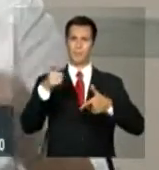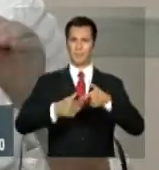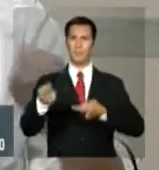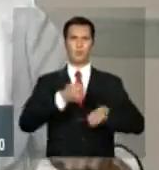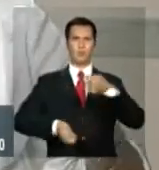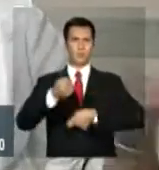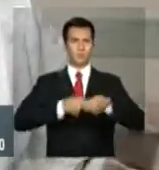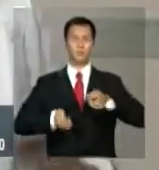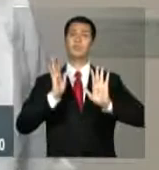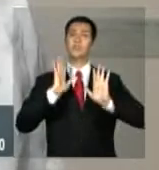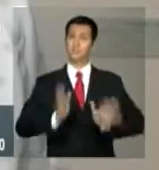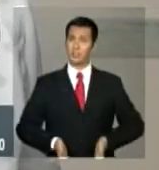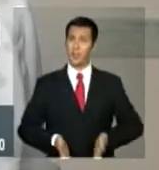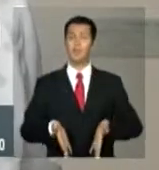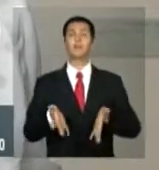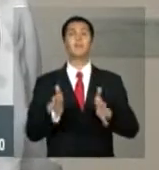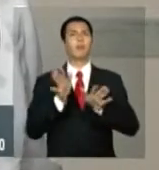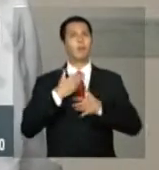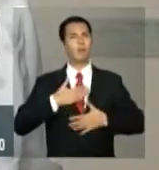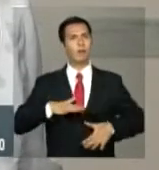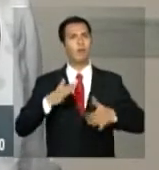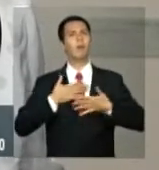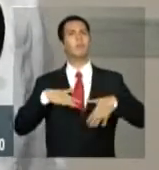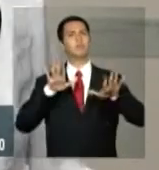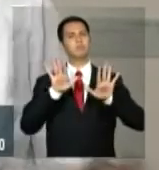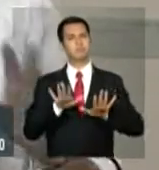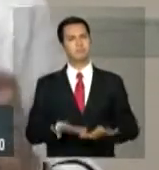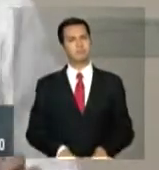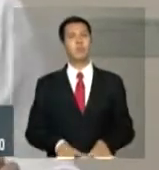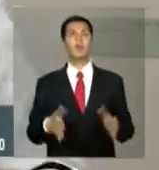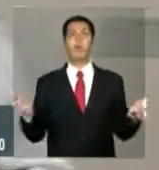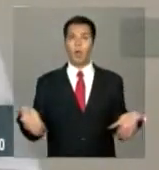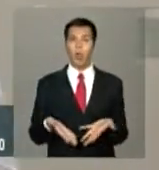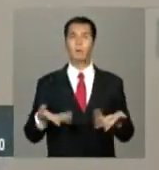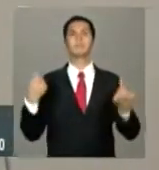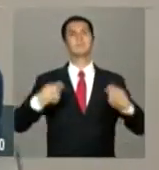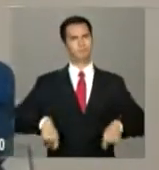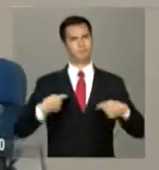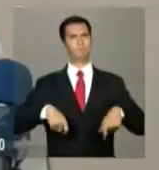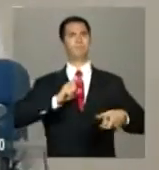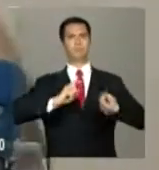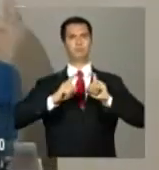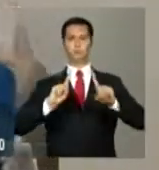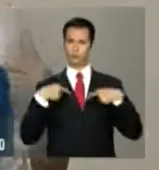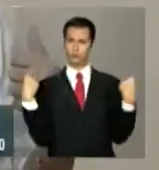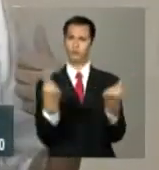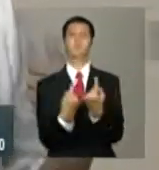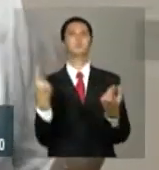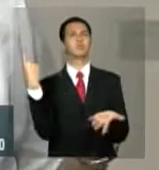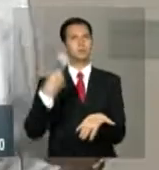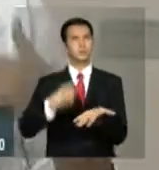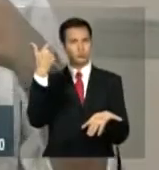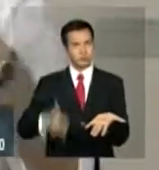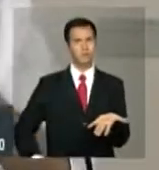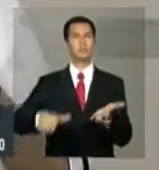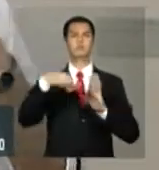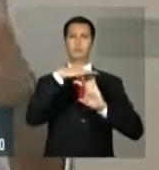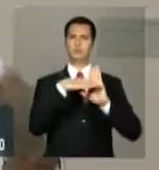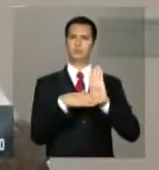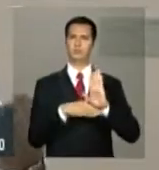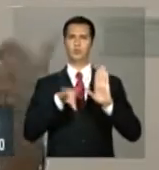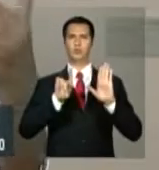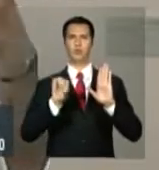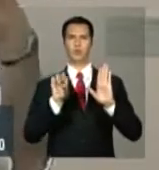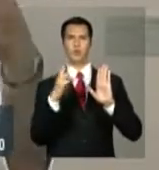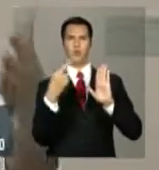baixarem e todo mundo sabe quais são os desequilíbrios globais. Vamos sentar na mesa e retomar a rodada de Doha. Tem gente